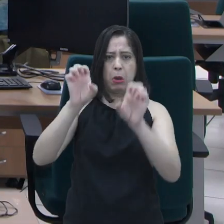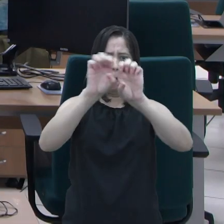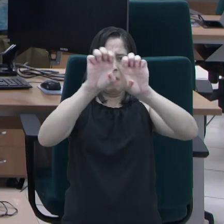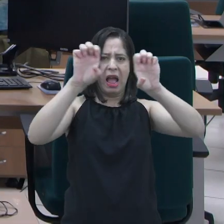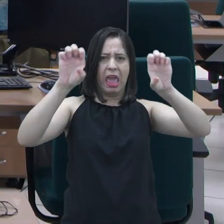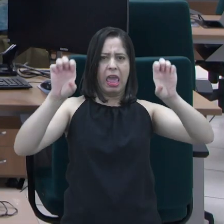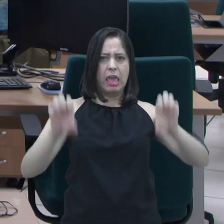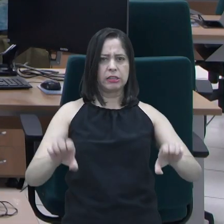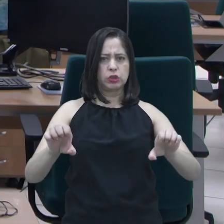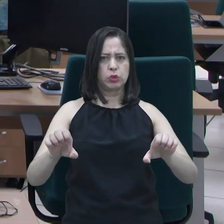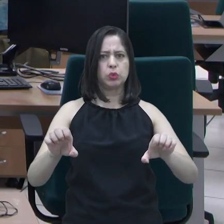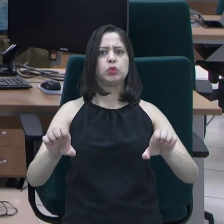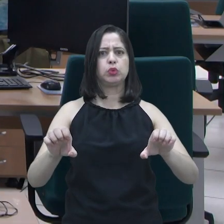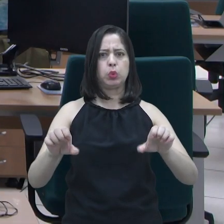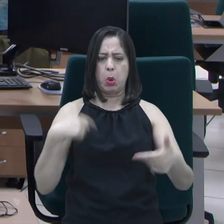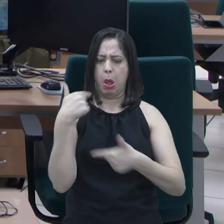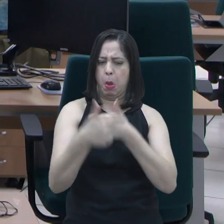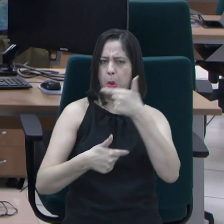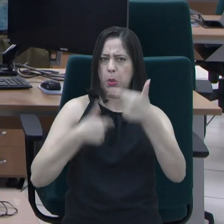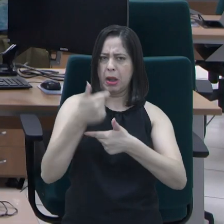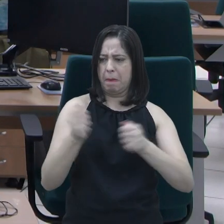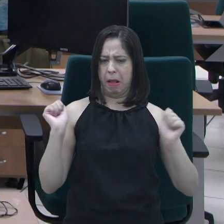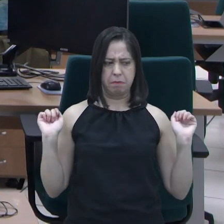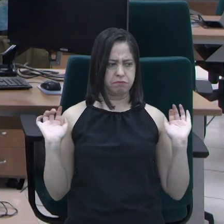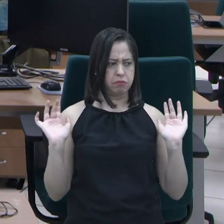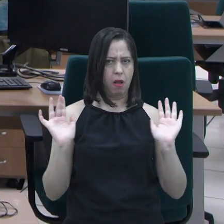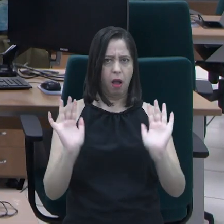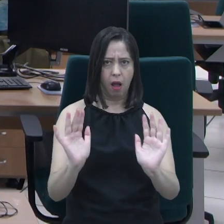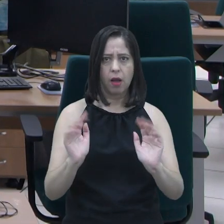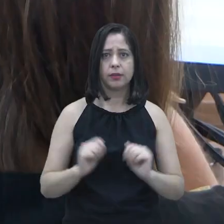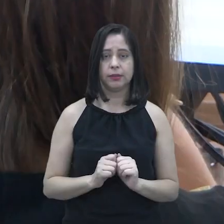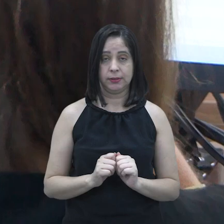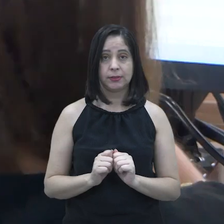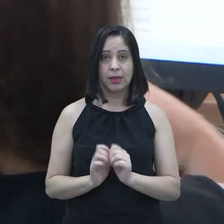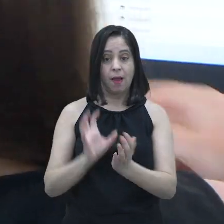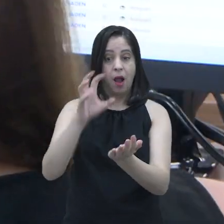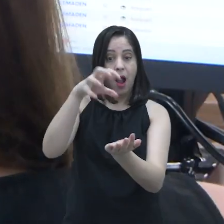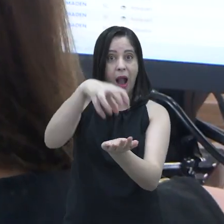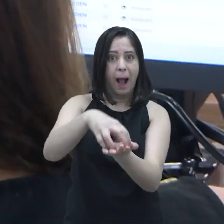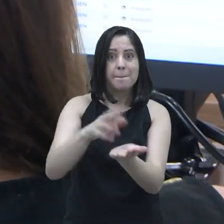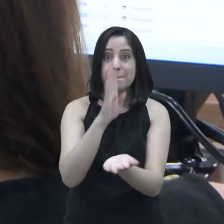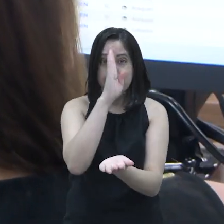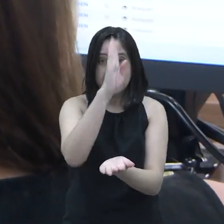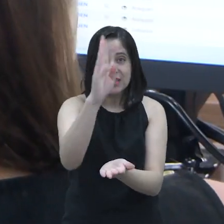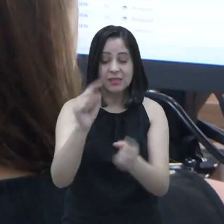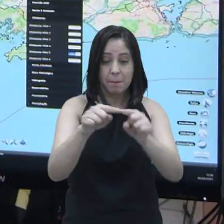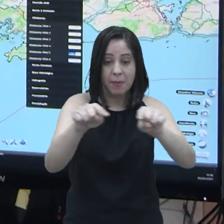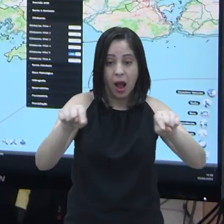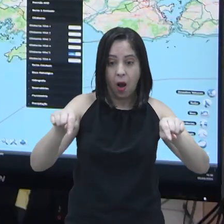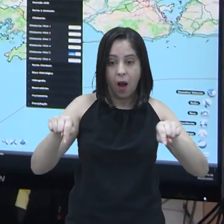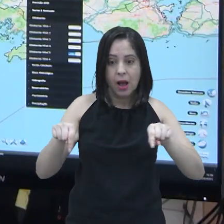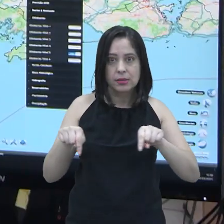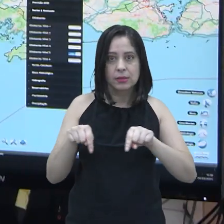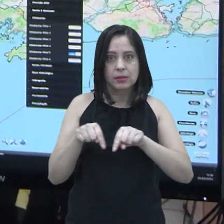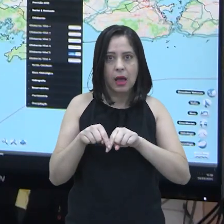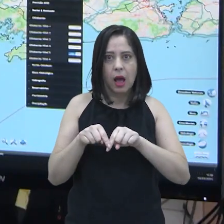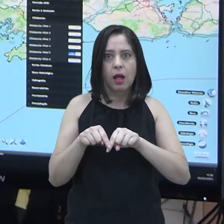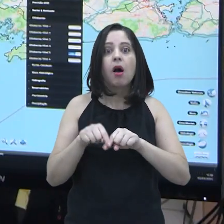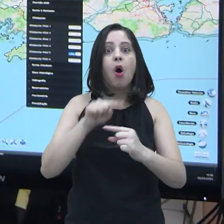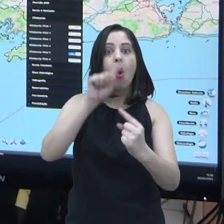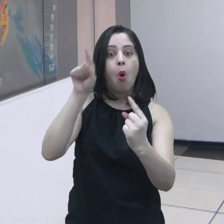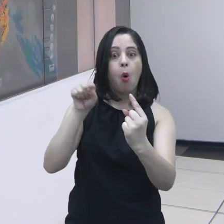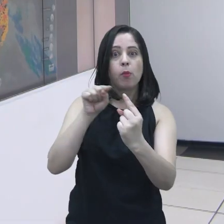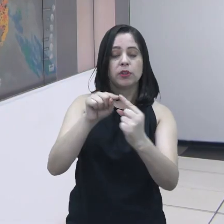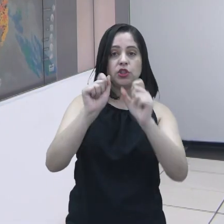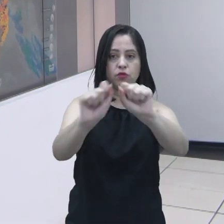sede conta com uma estrutura de trabalho para bastante gente. O coração do monitoramento é a Sala de